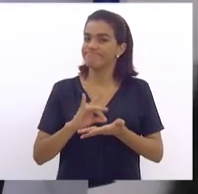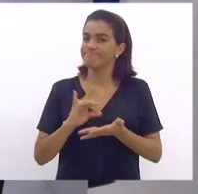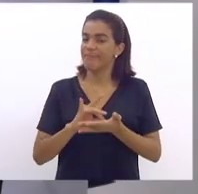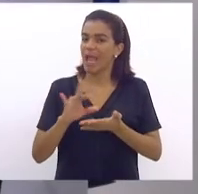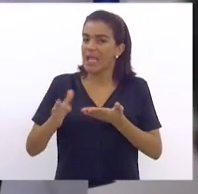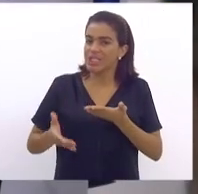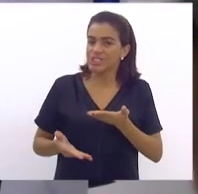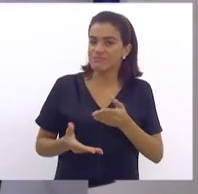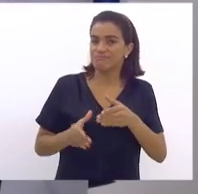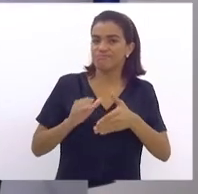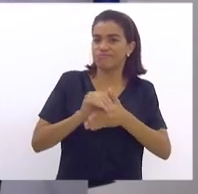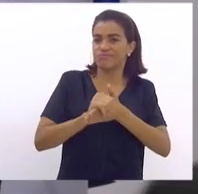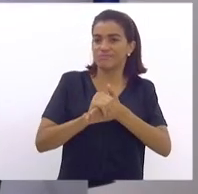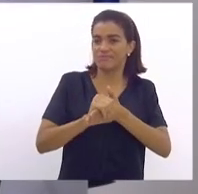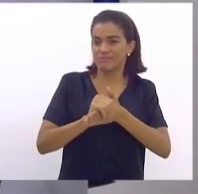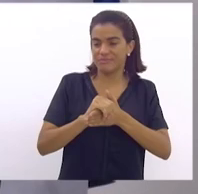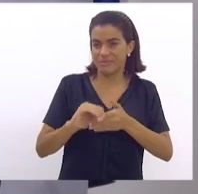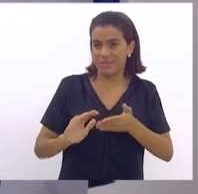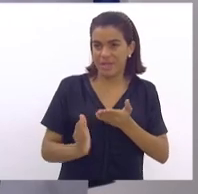anexação.